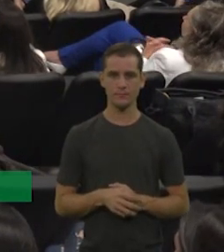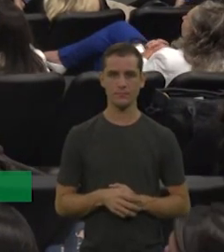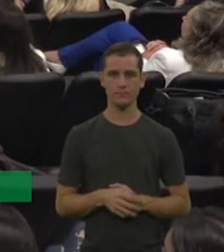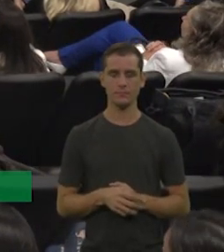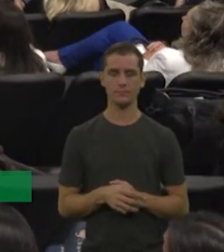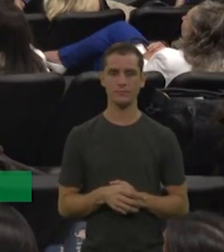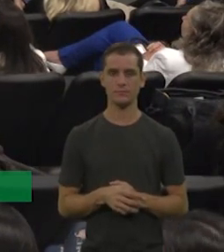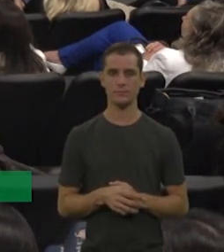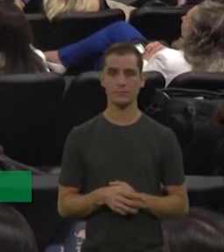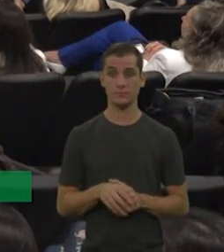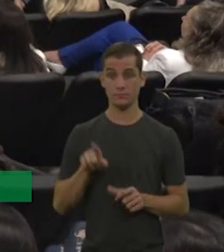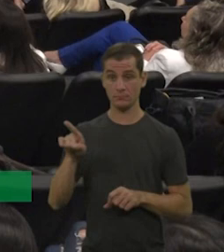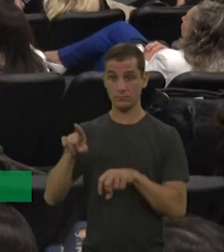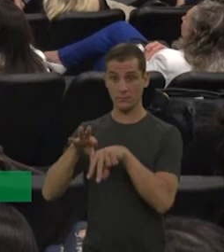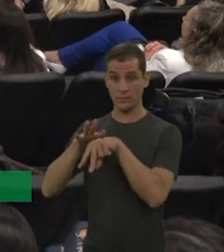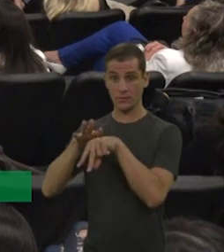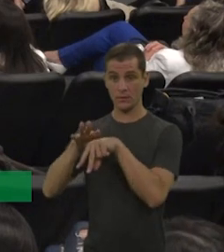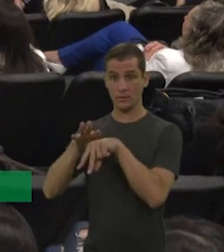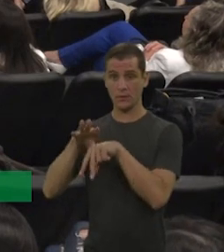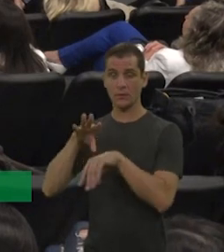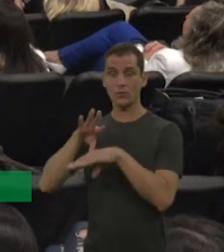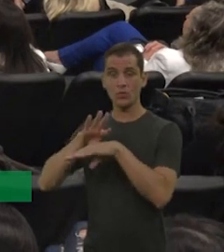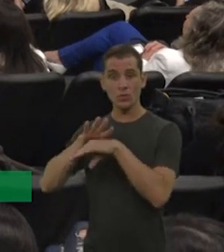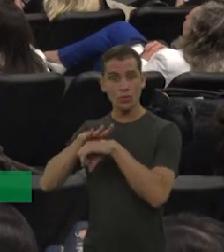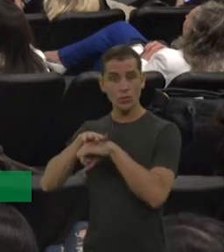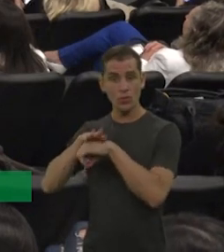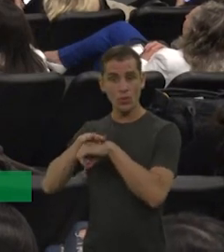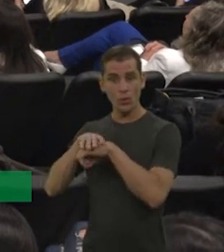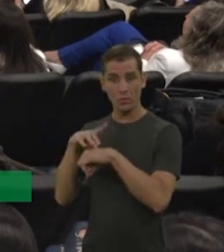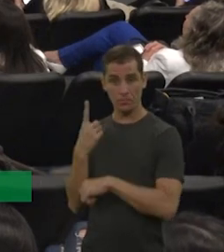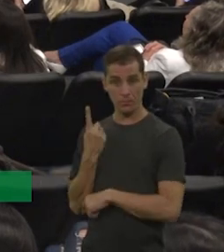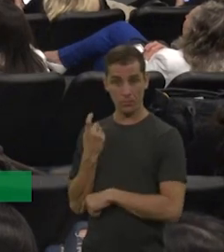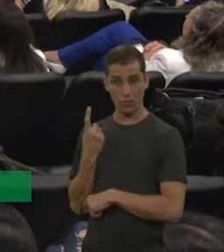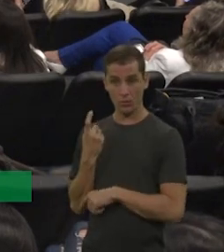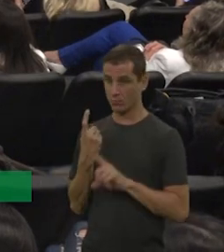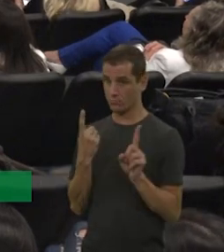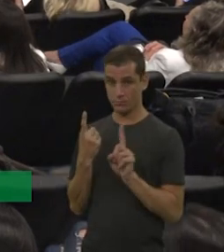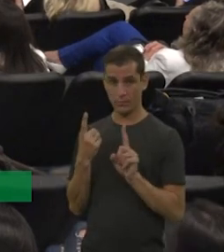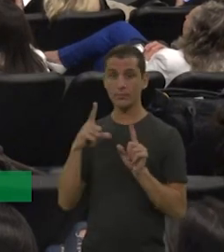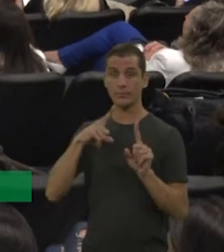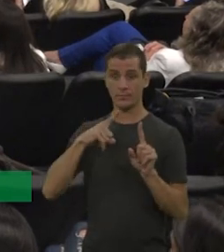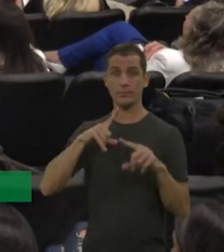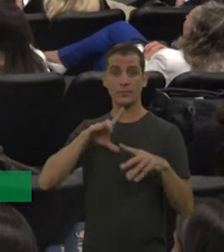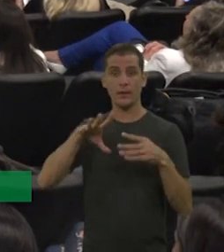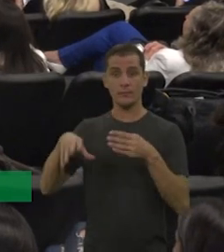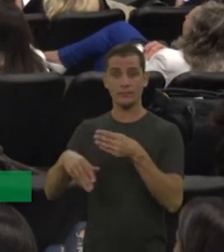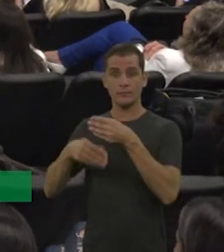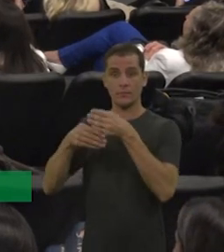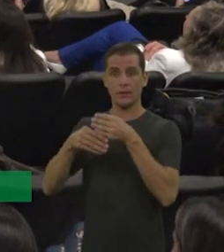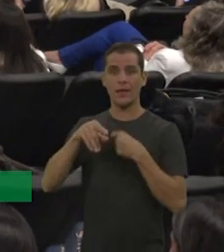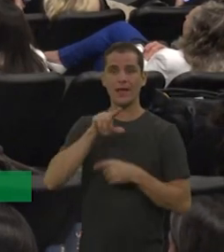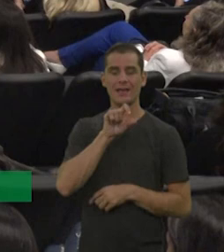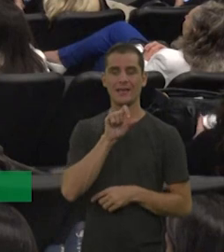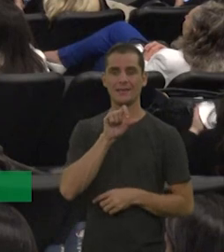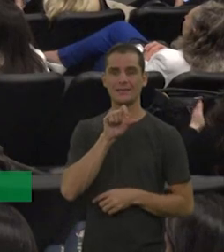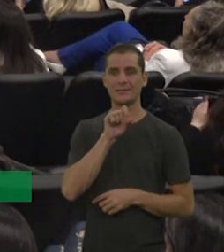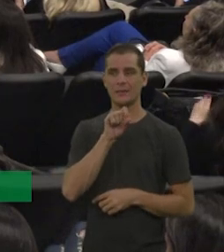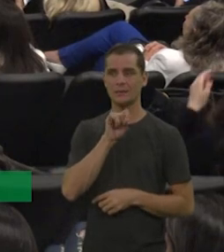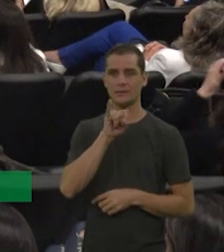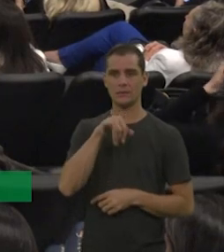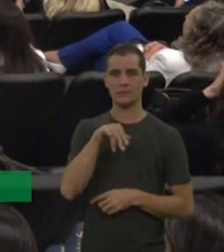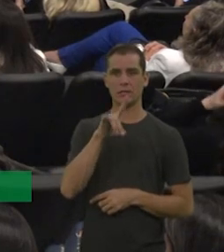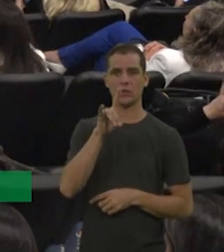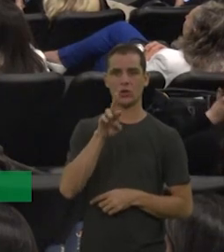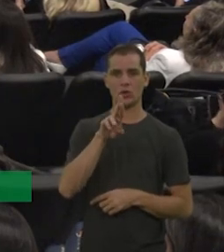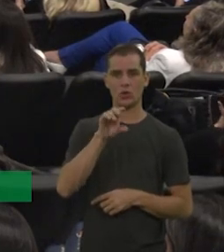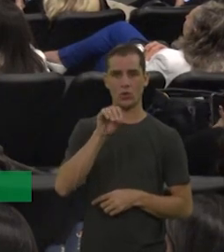Não é uma doença única, são síndromes que cursam com essa alteração do tecido adiposo, diversas apresentações, congênitas